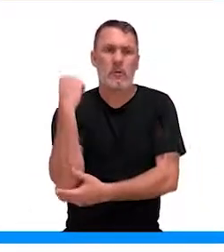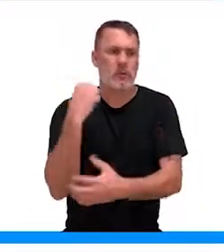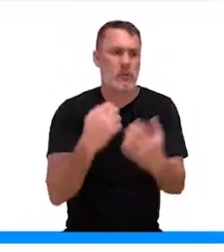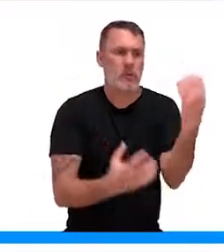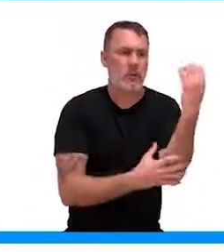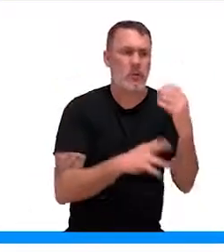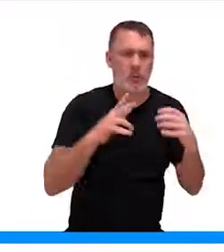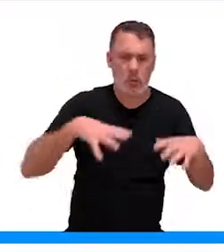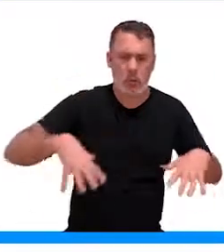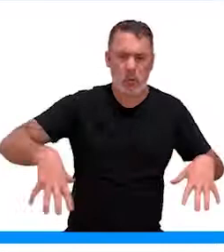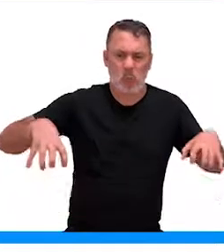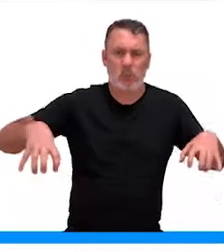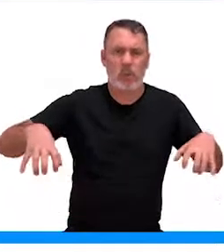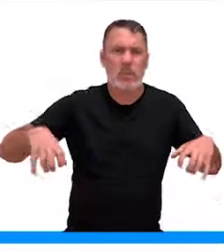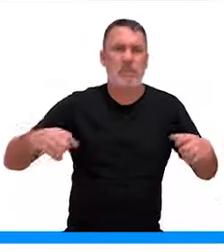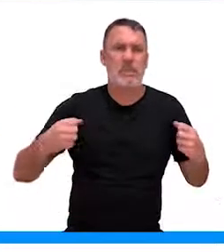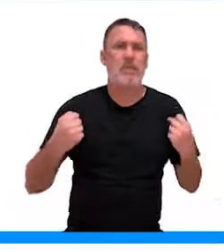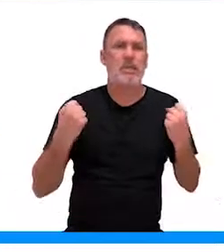hídricos que as matas ciliares,